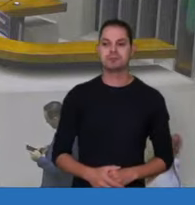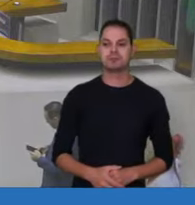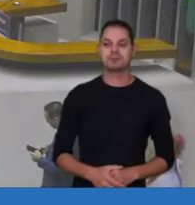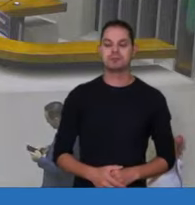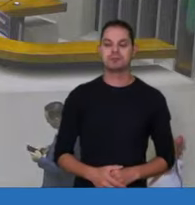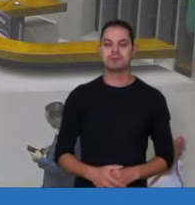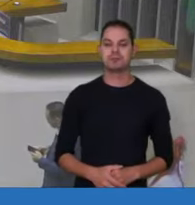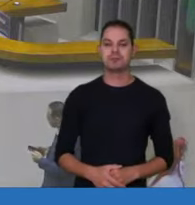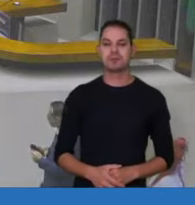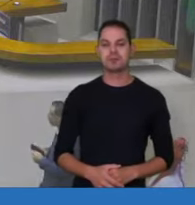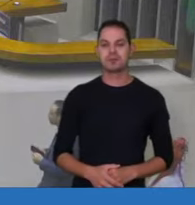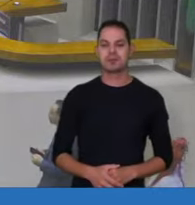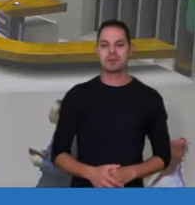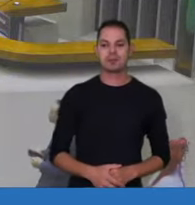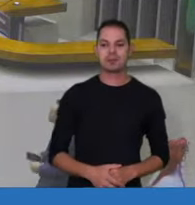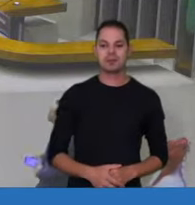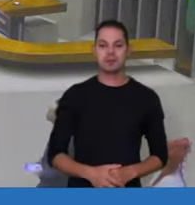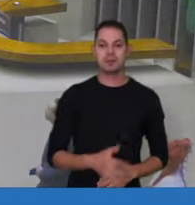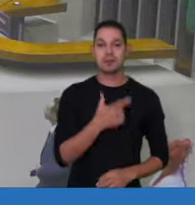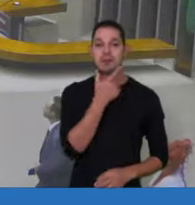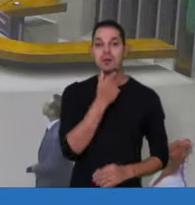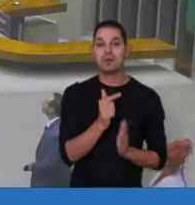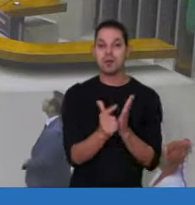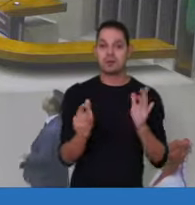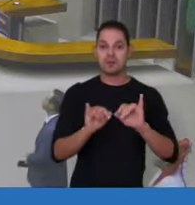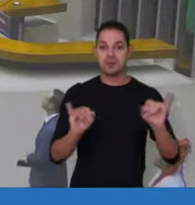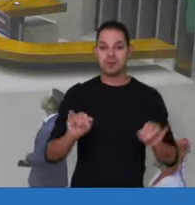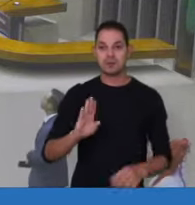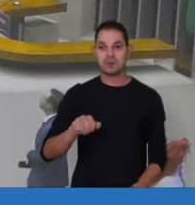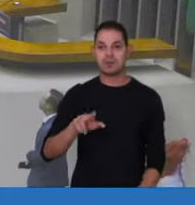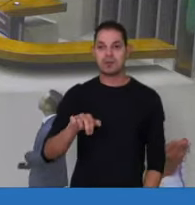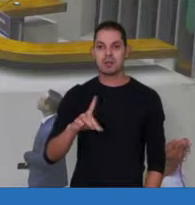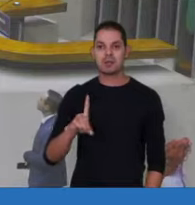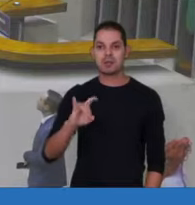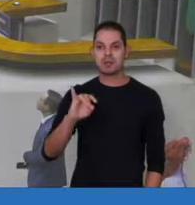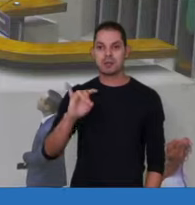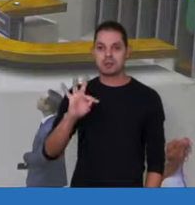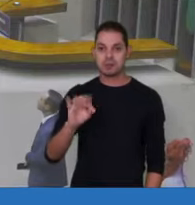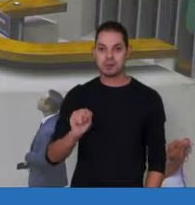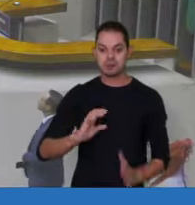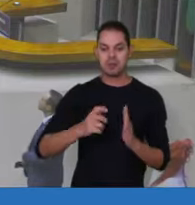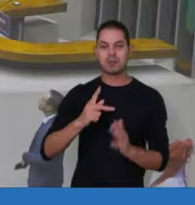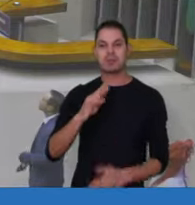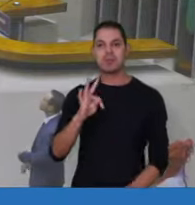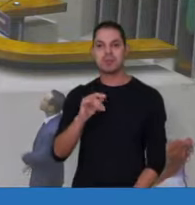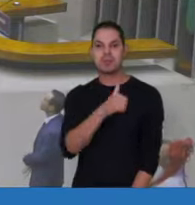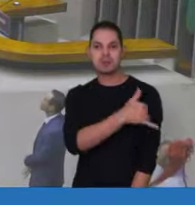Benedita da Silva, do PT do Rio de Janeiro, na tribuna.